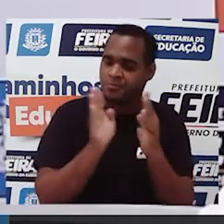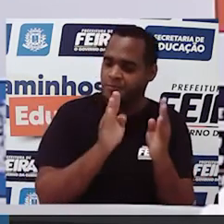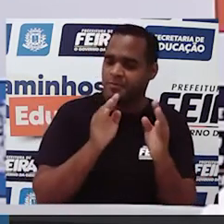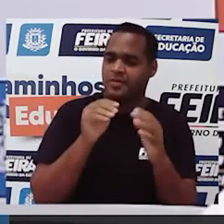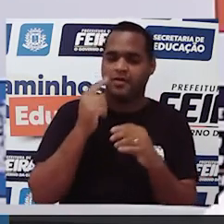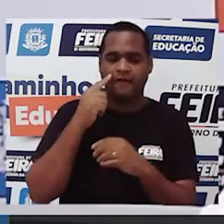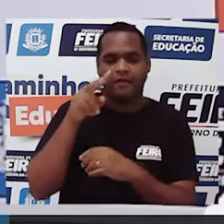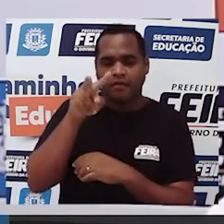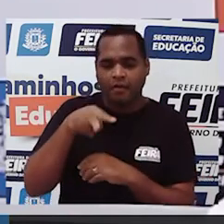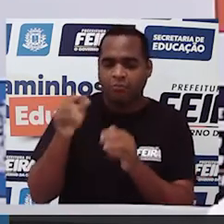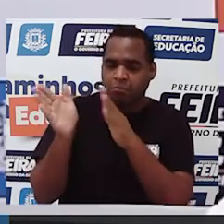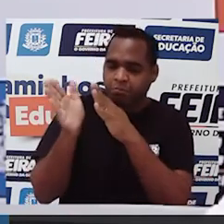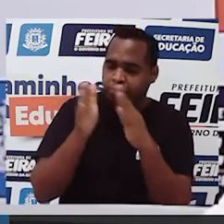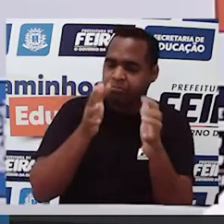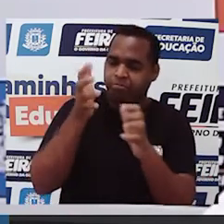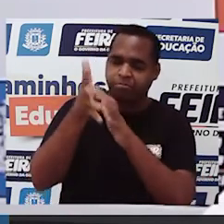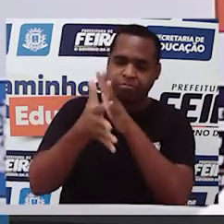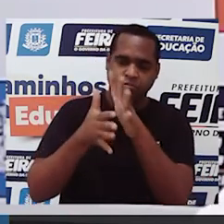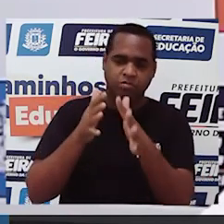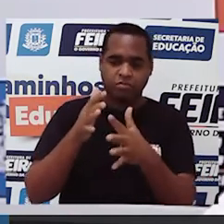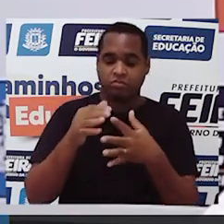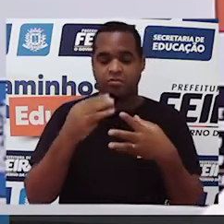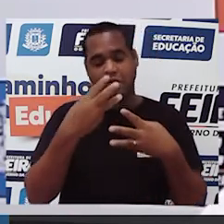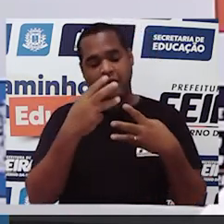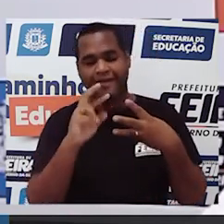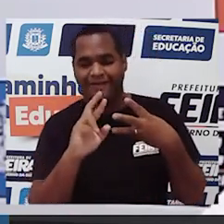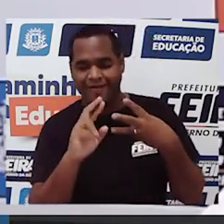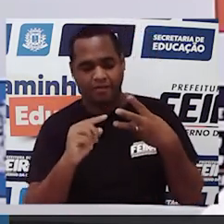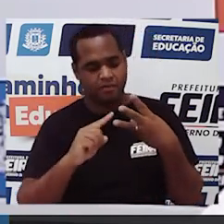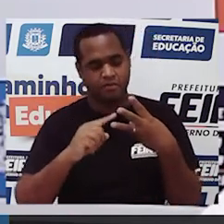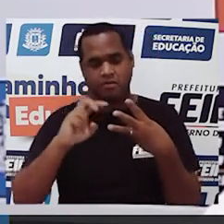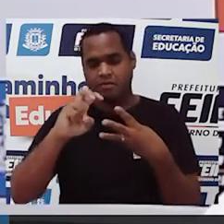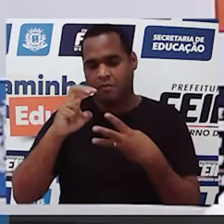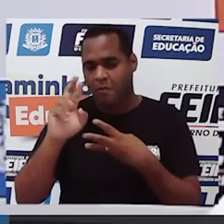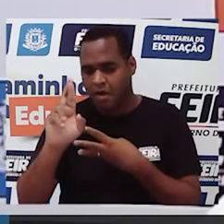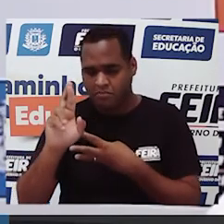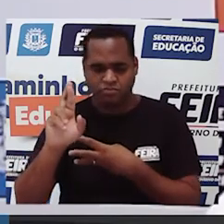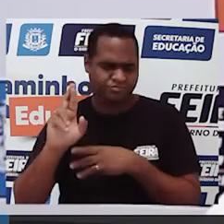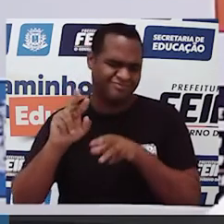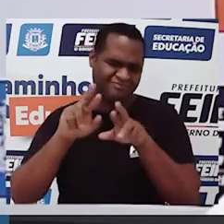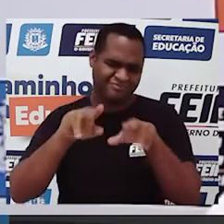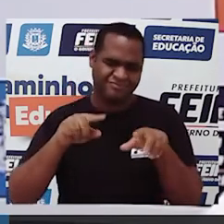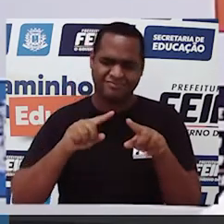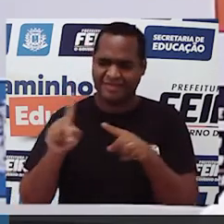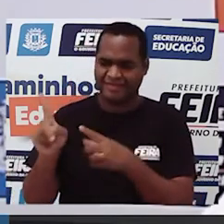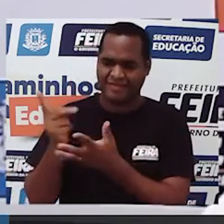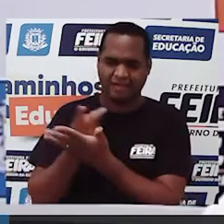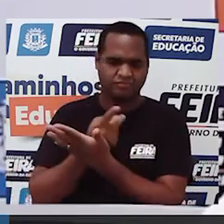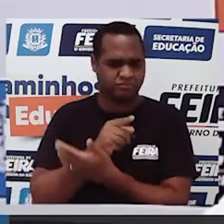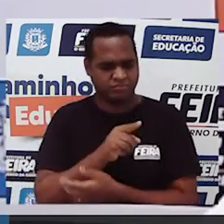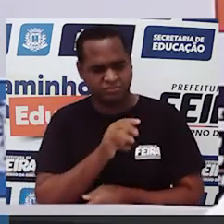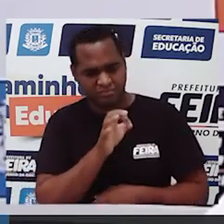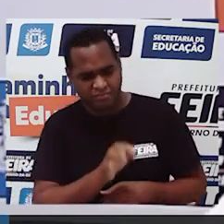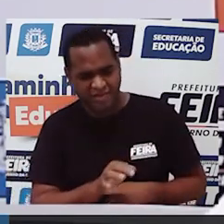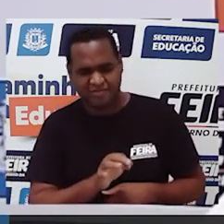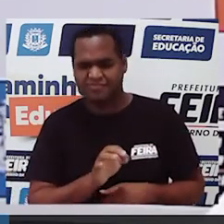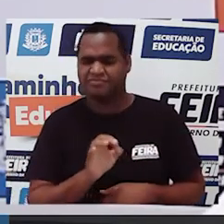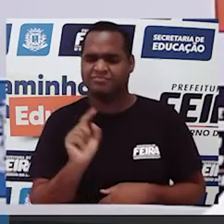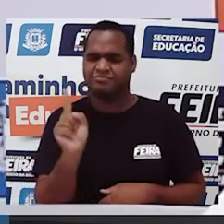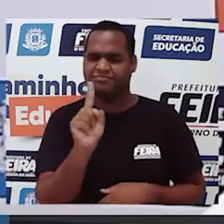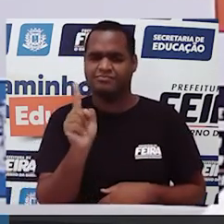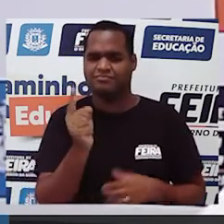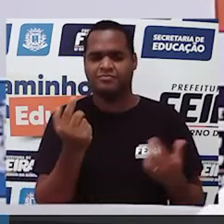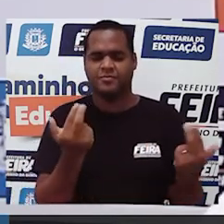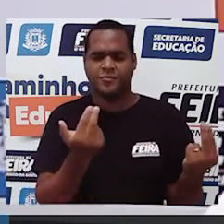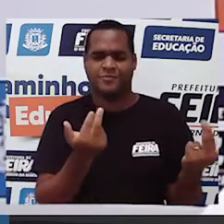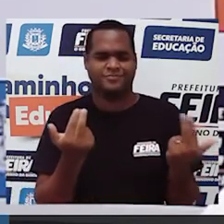5 R's, 6 R's, 3 R's, né? Tá tudo bem, não quer dizer que um tá errado, mas um tá mais correto que o outro, não. É só